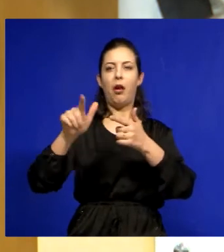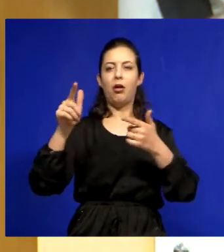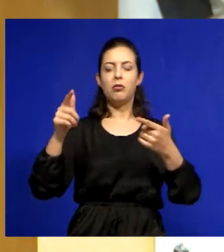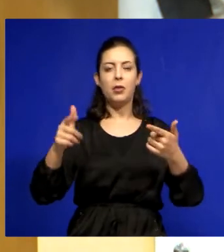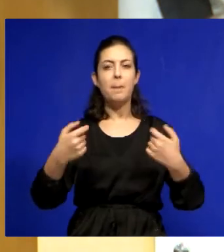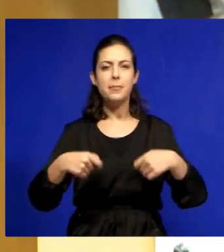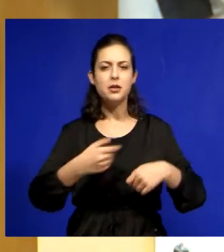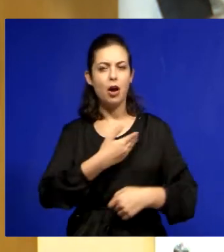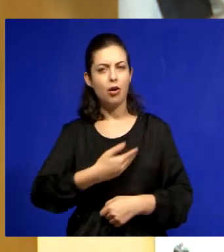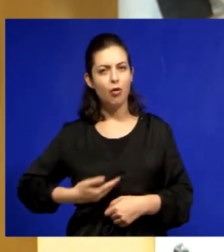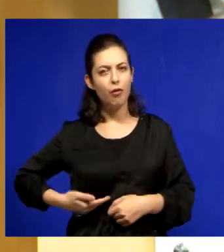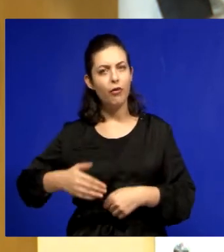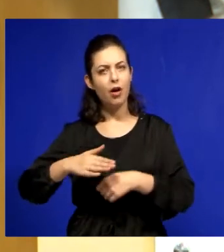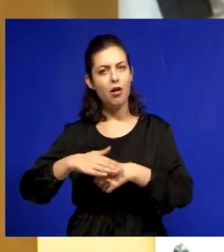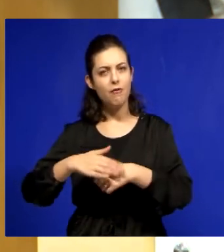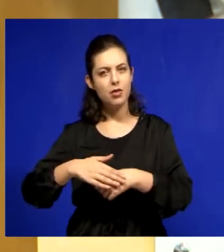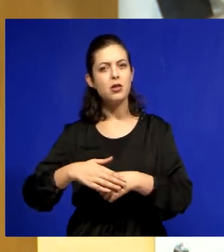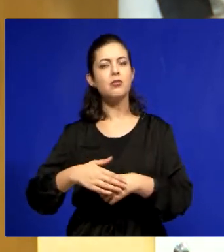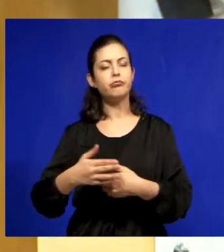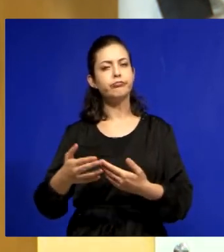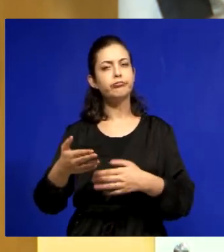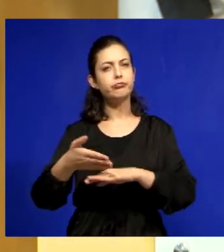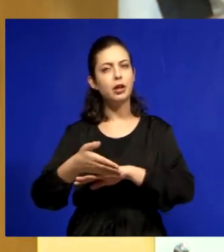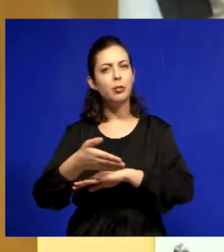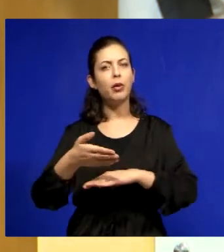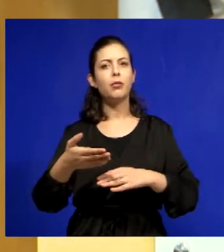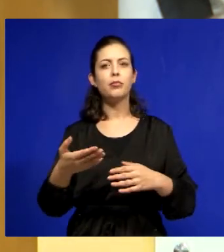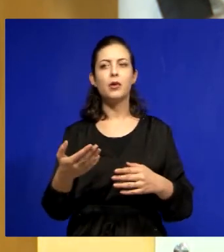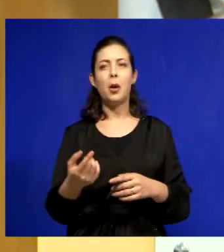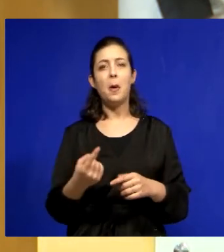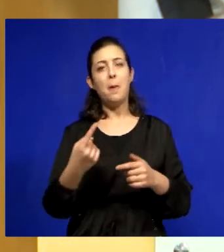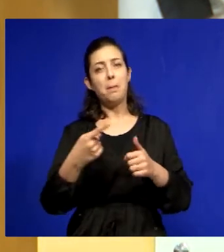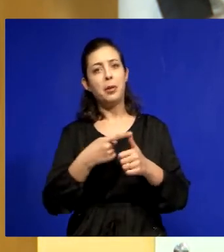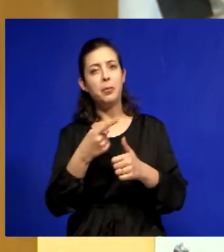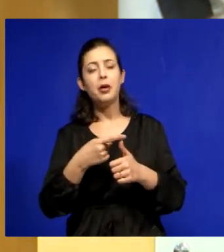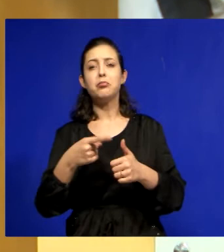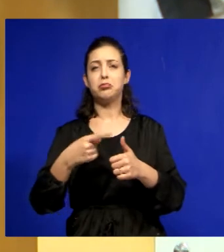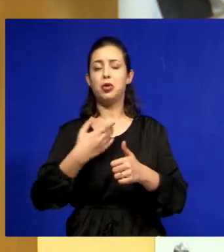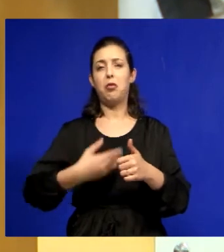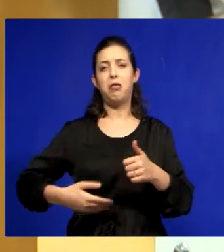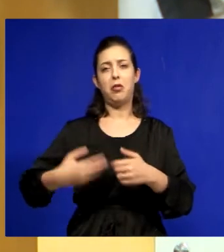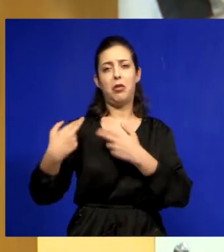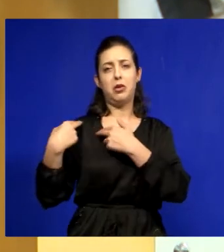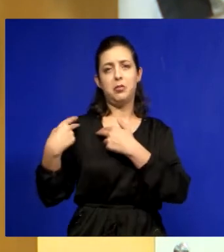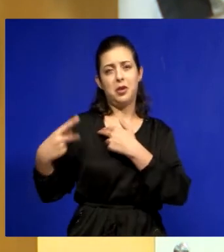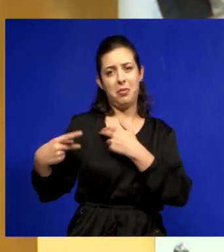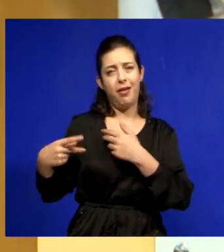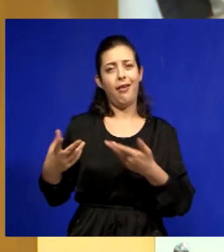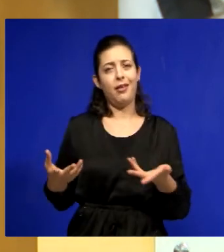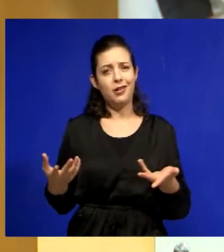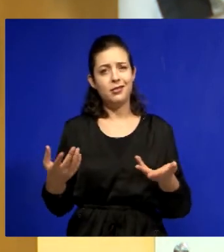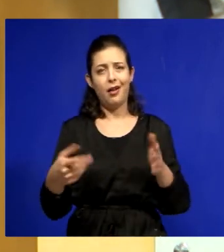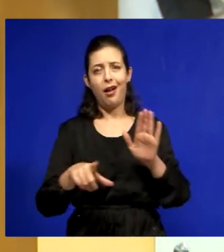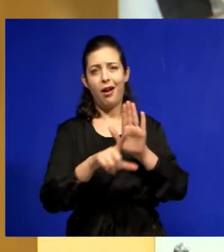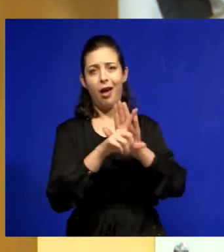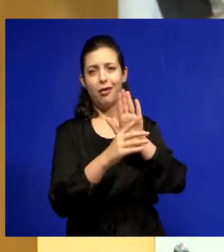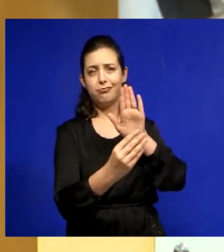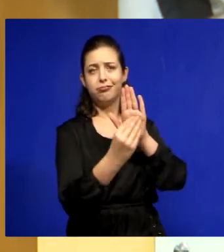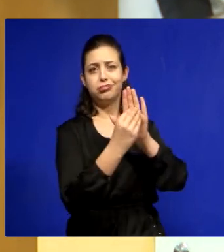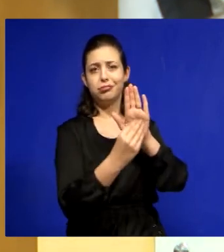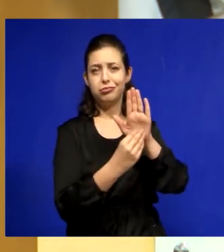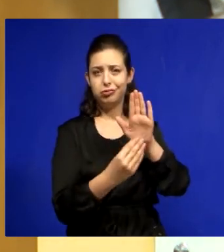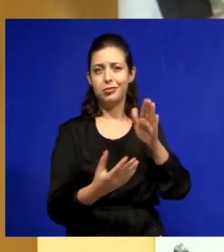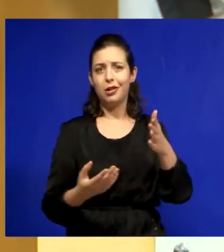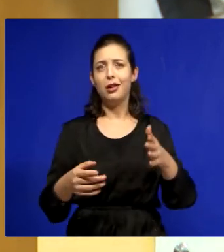faça a sua parte a uma porque é de sua competência de sua responsabilidade prevista em lei e